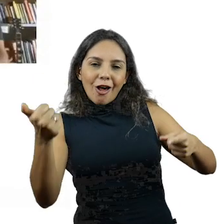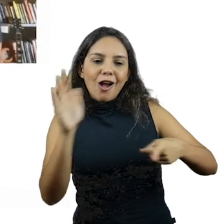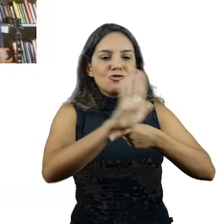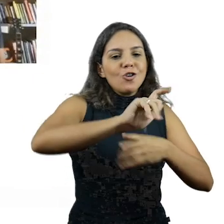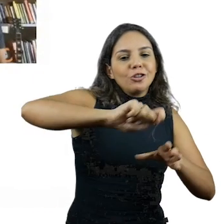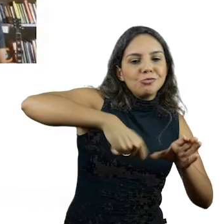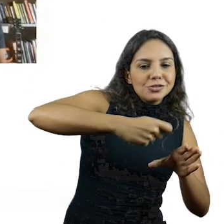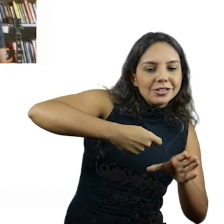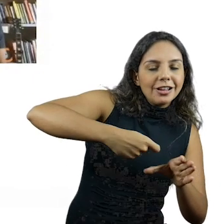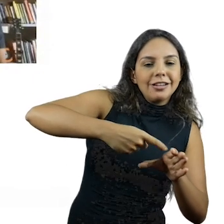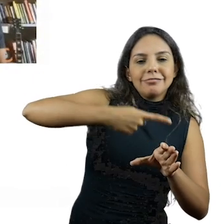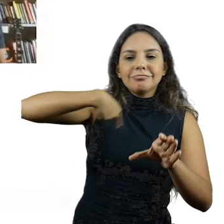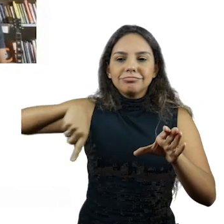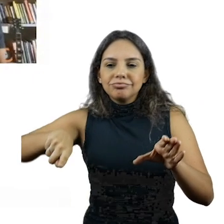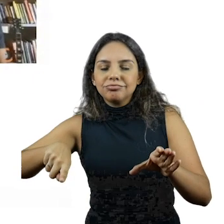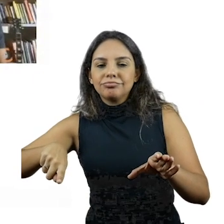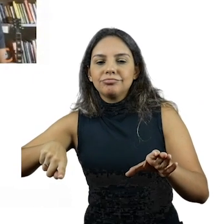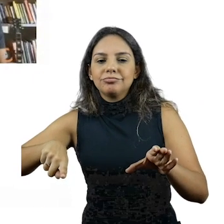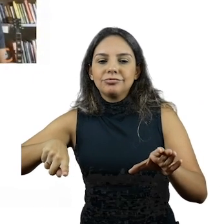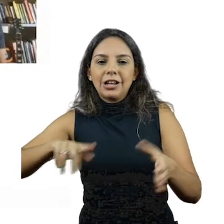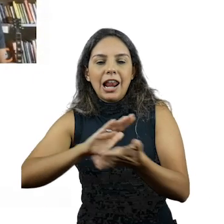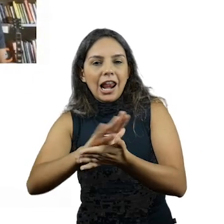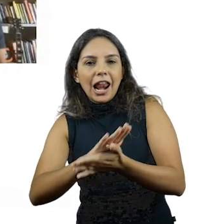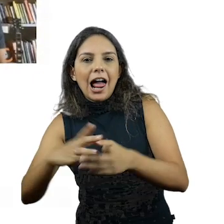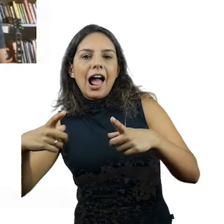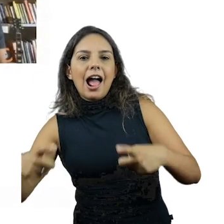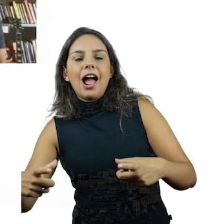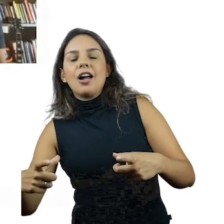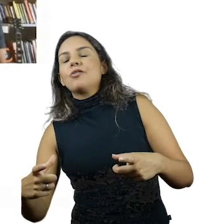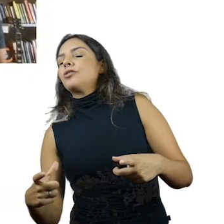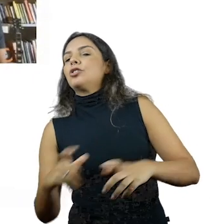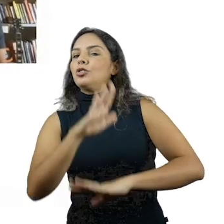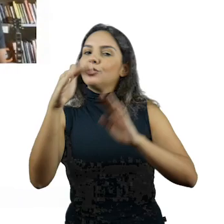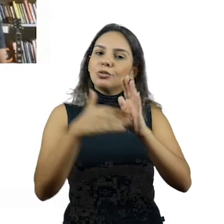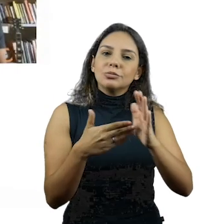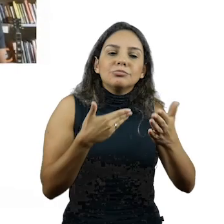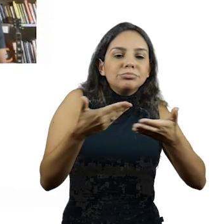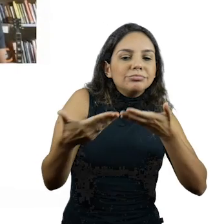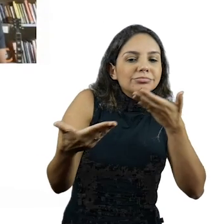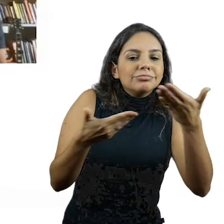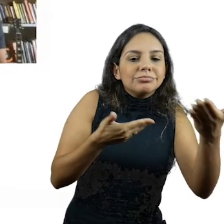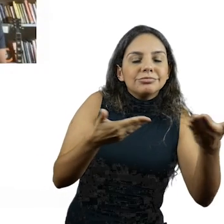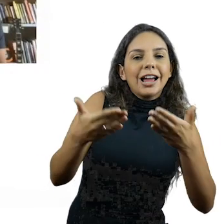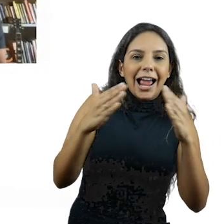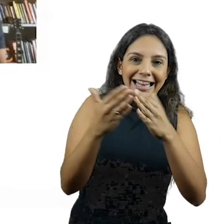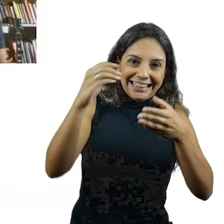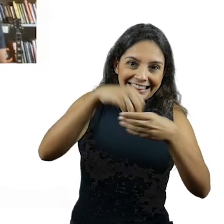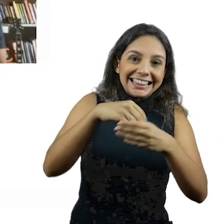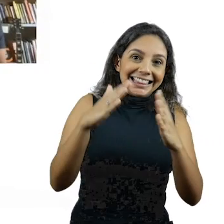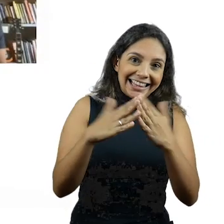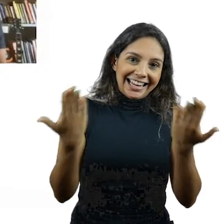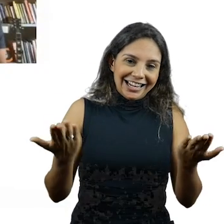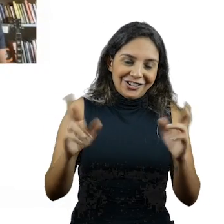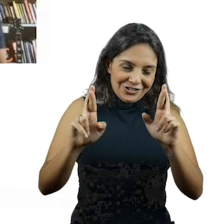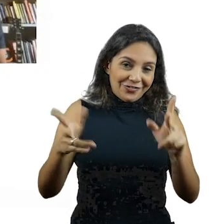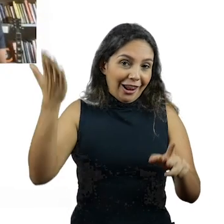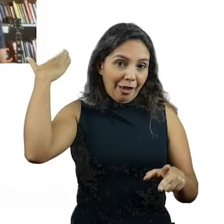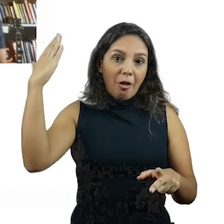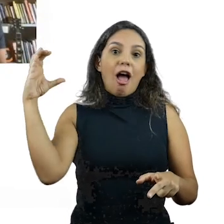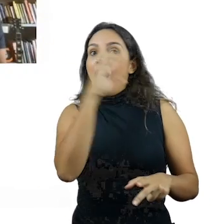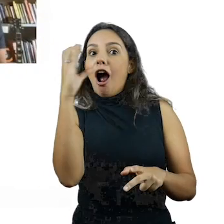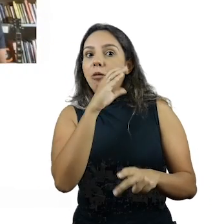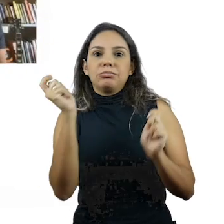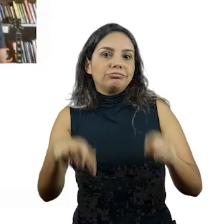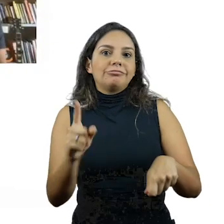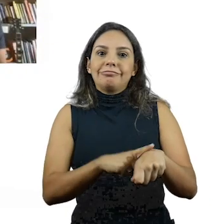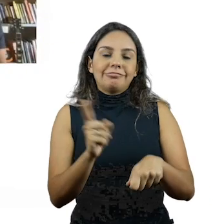fazer isso, depois recolhe a louça, lava a louça, tudo isso vai dando uma dimensão diferente também da